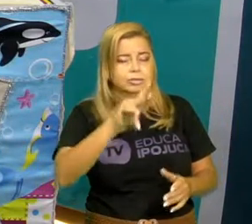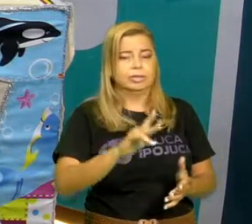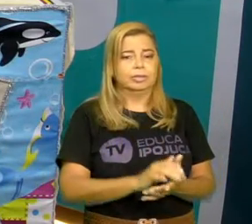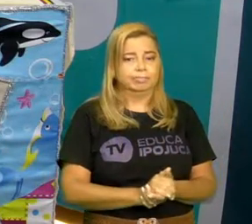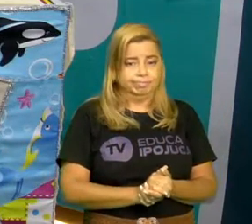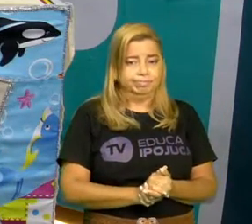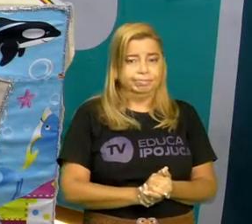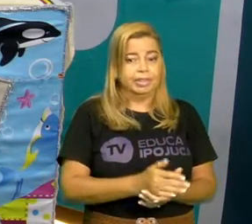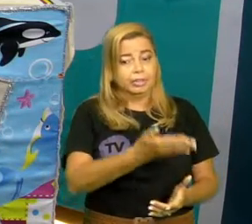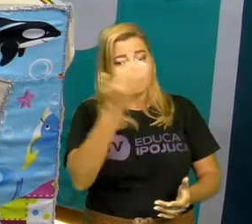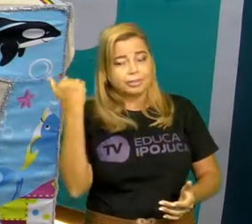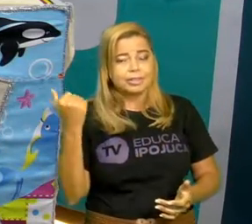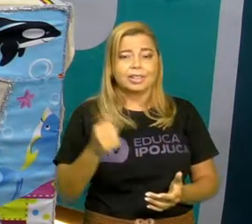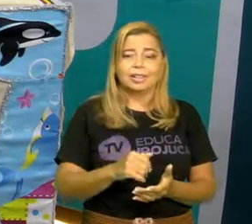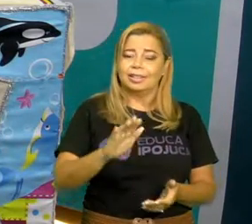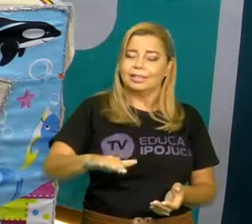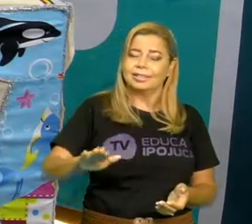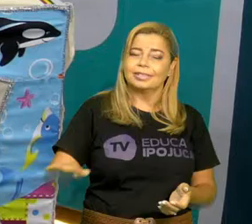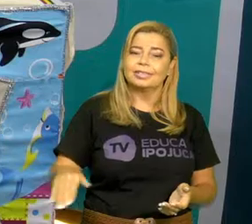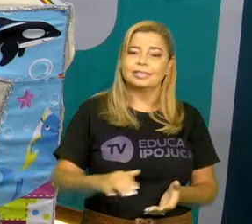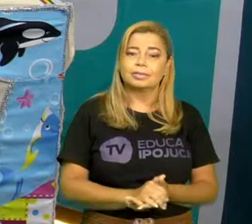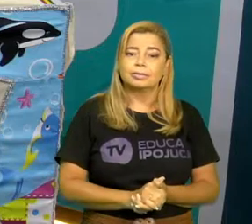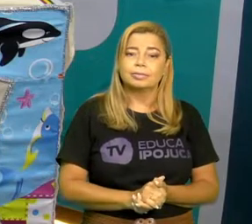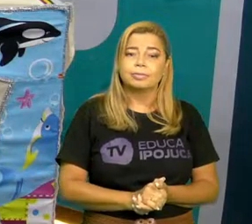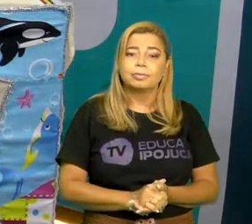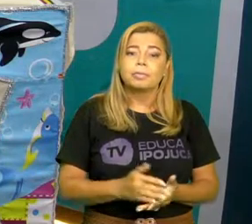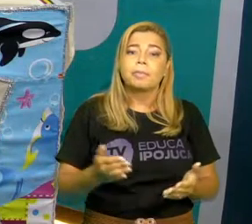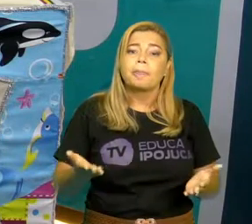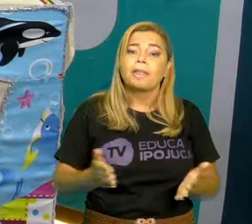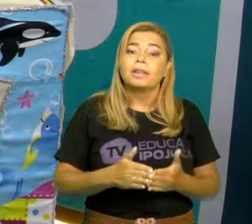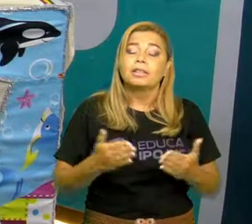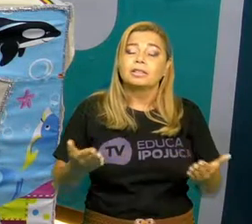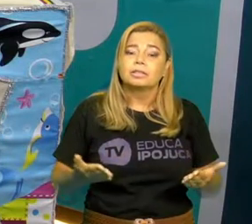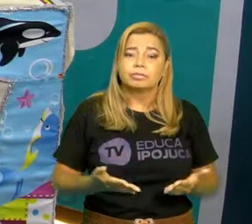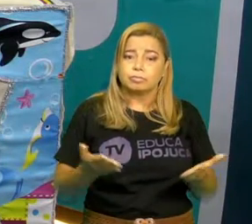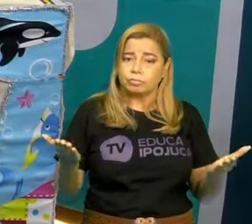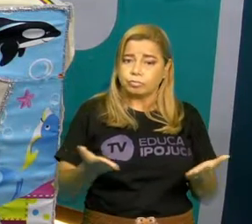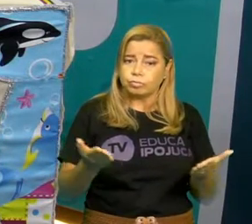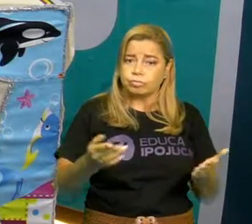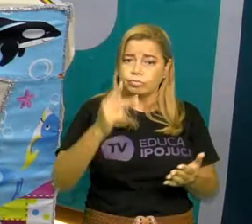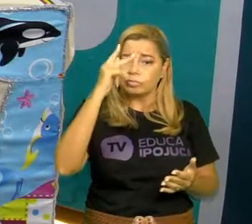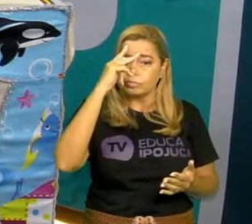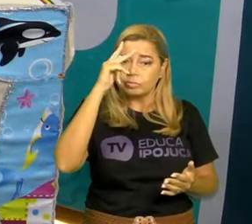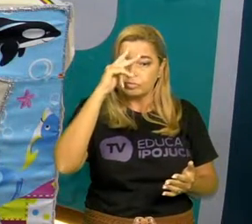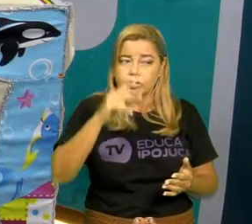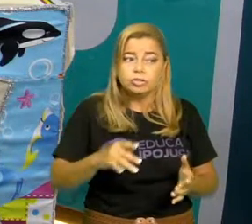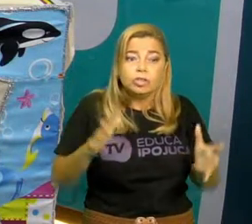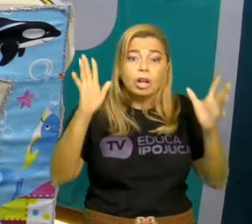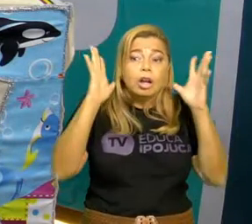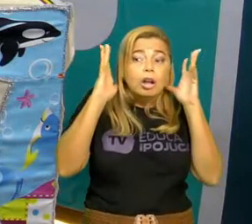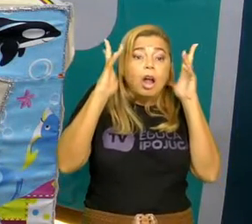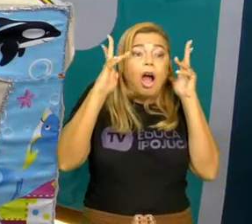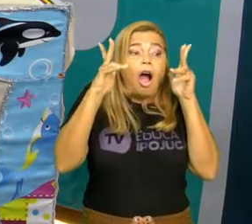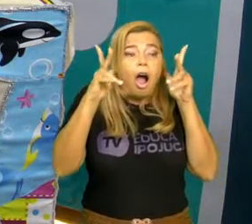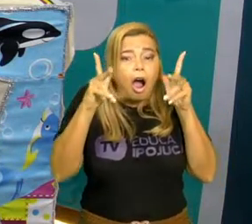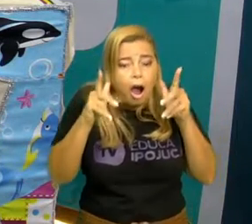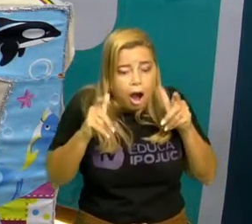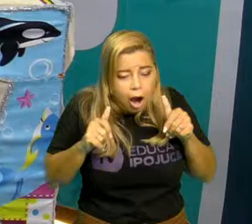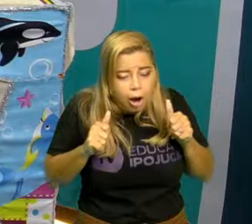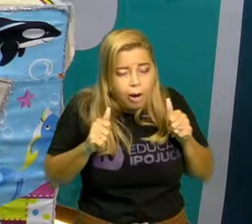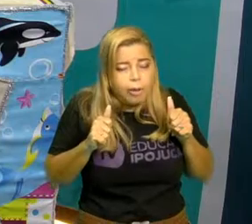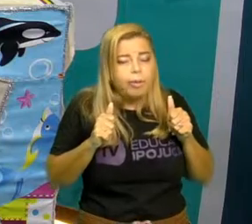Tá certo. Então vamos lá, criançada. A nossa história, como tia Lê falou, é a história do leão.